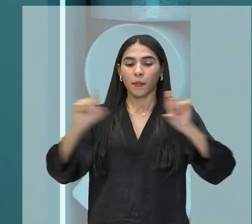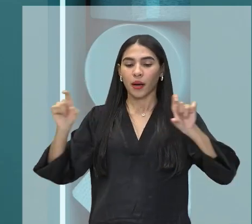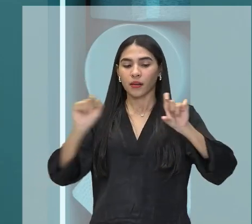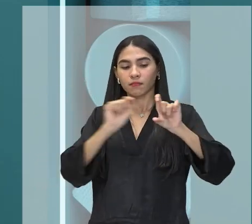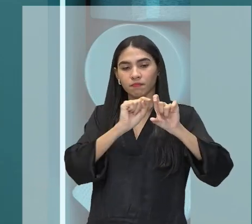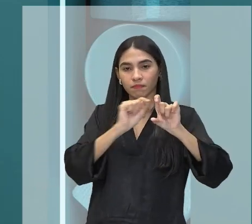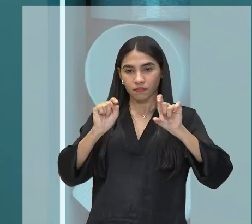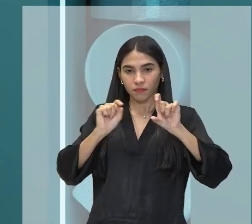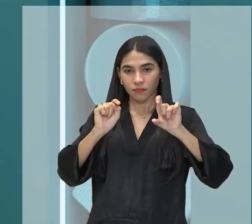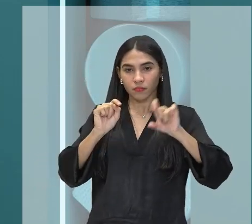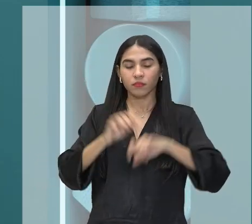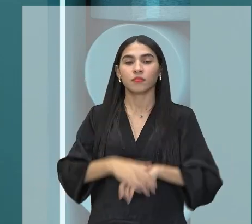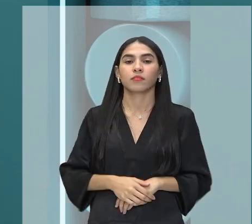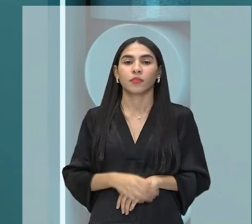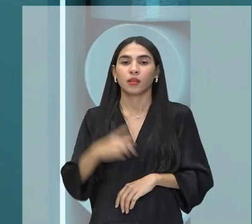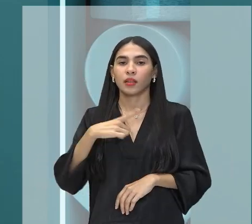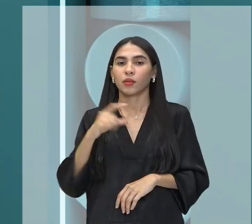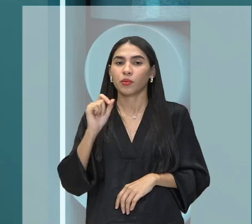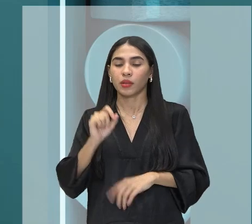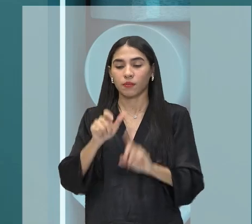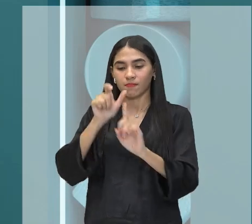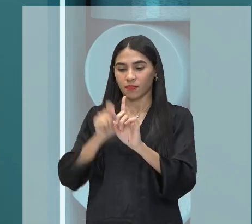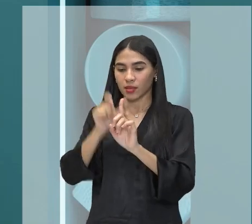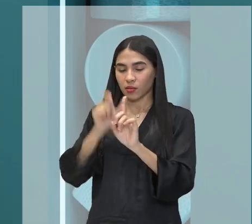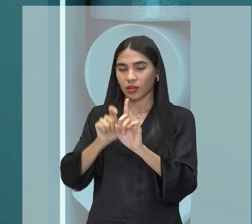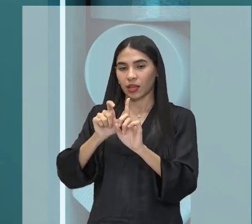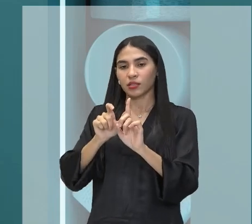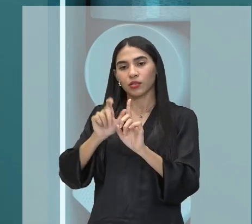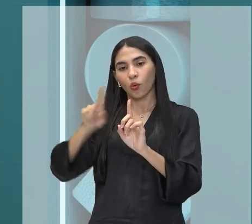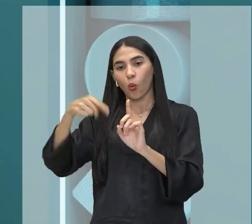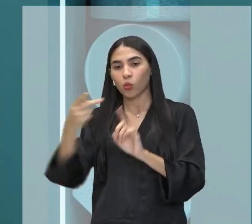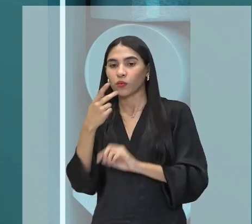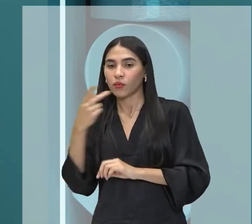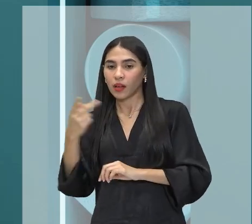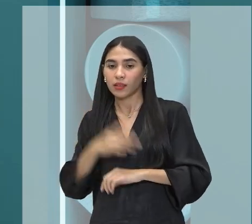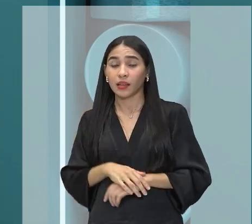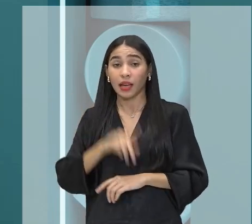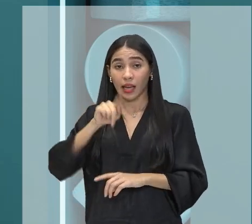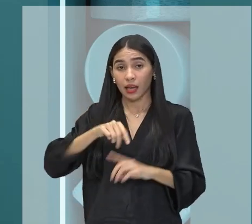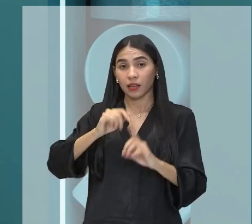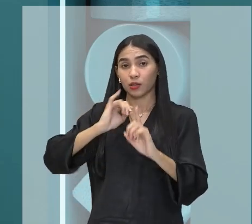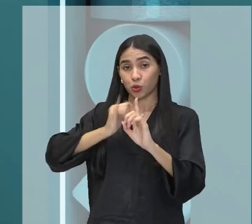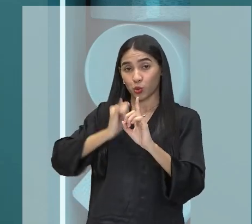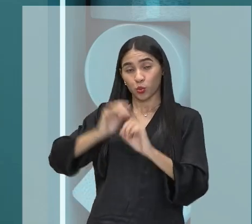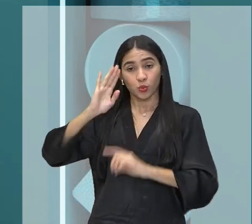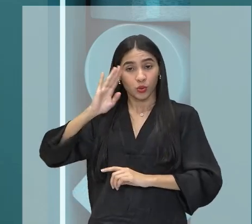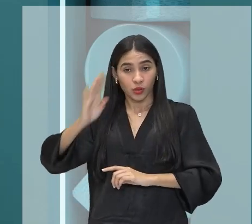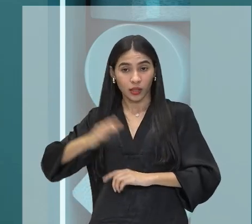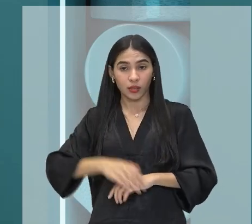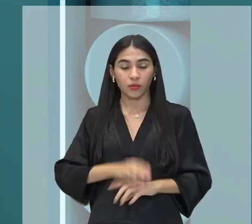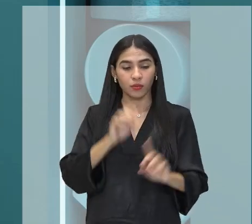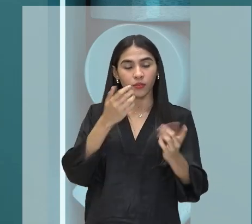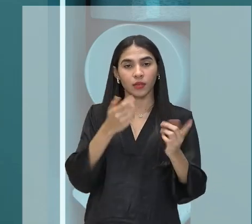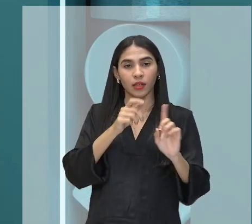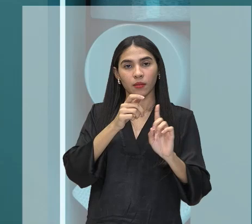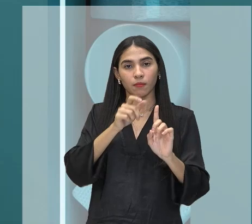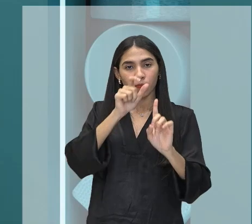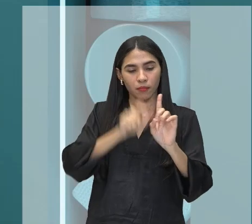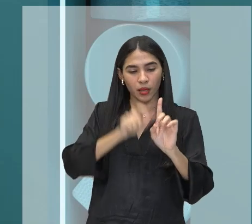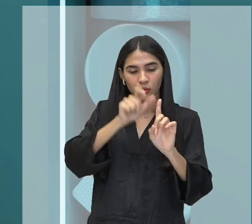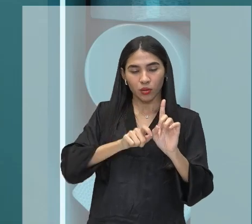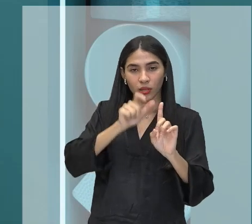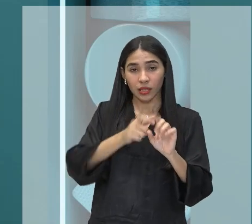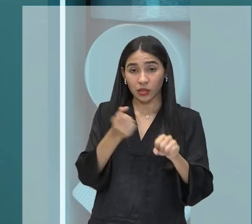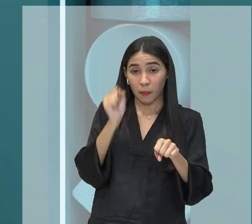parágrafo com esse travessão, nós temos o que o personagem fala, ok? Isso é o discurso direto. O narrador para de fazer a